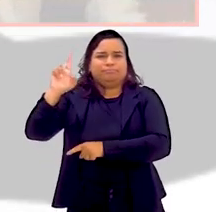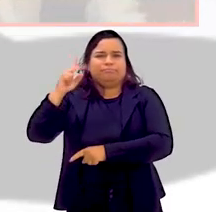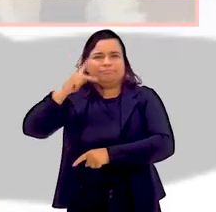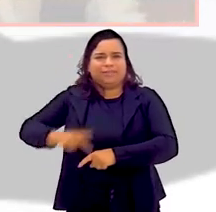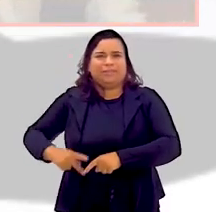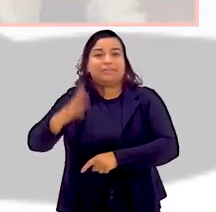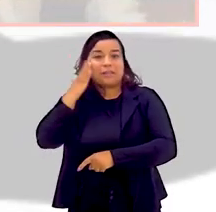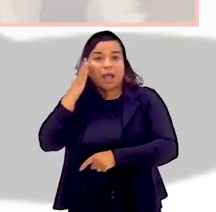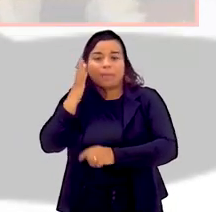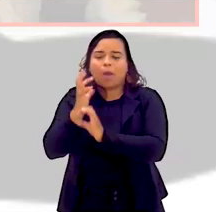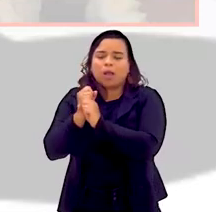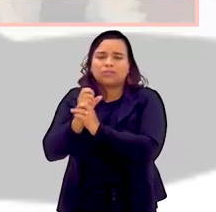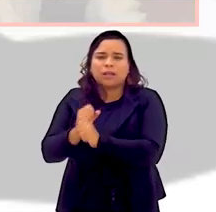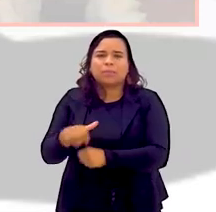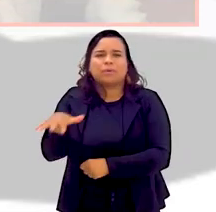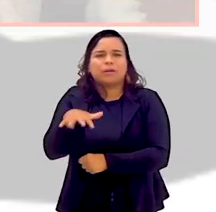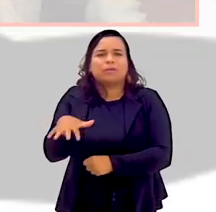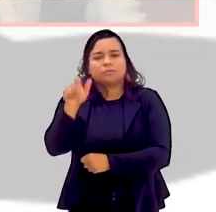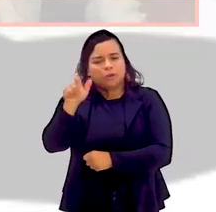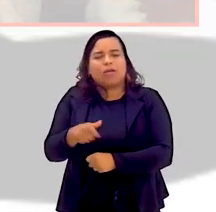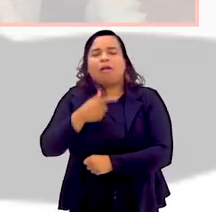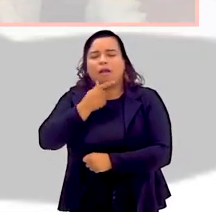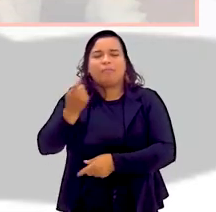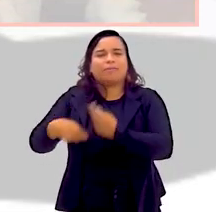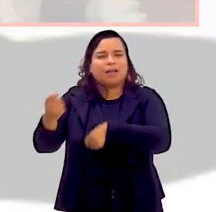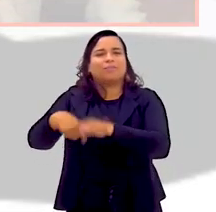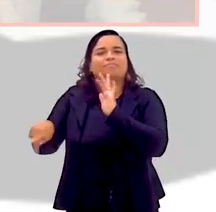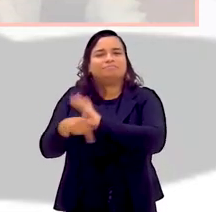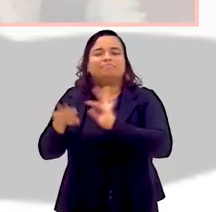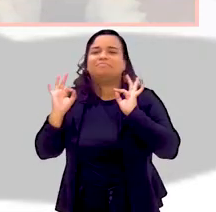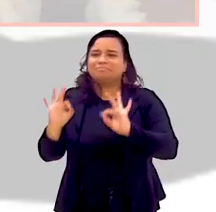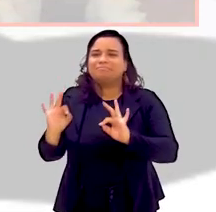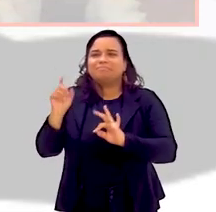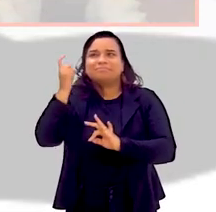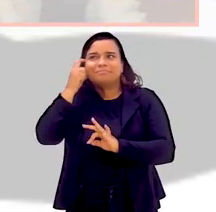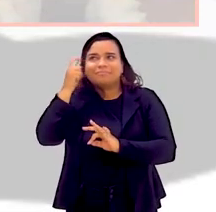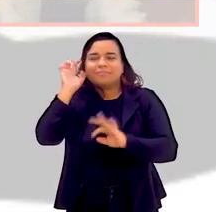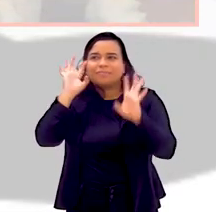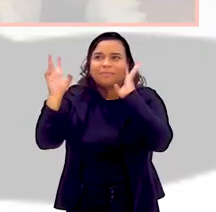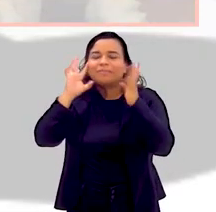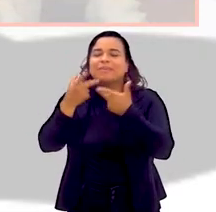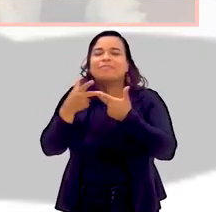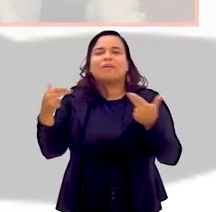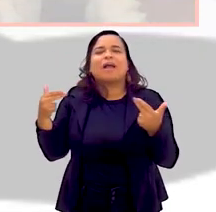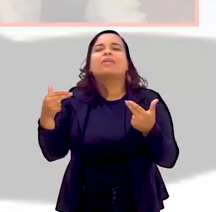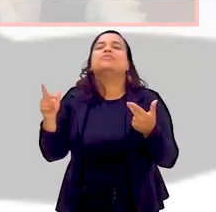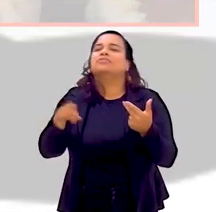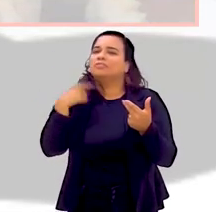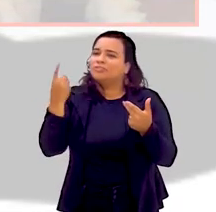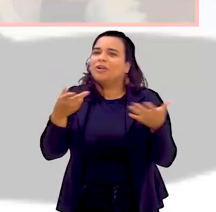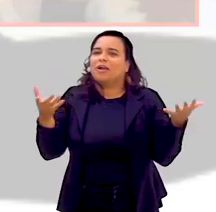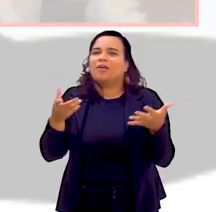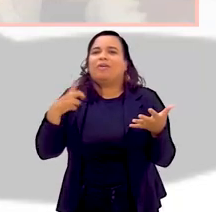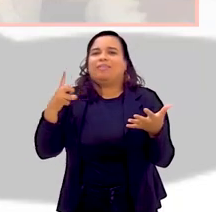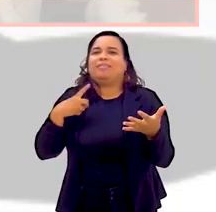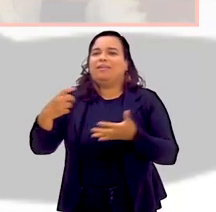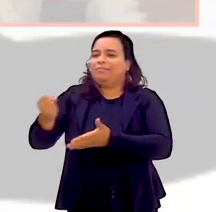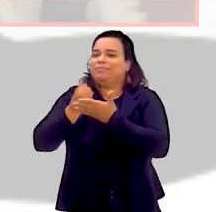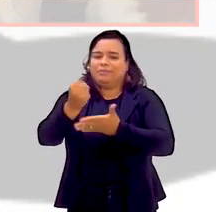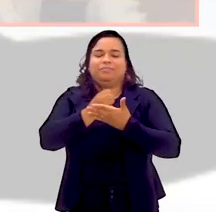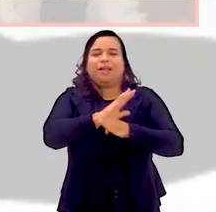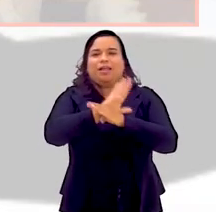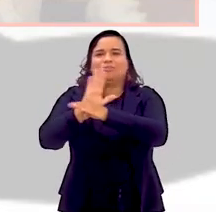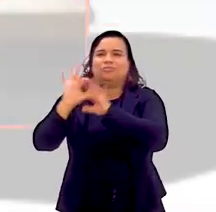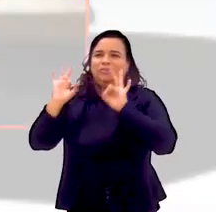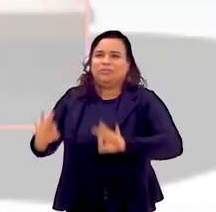parte orçamentária, então, um homem de negócios. Quer dizer, esse tipo de cabeças são as que nós agora estamos sendo